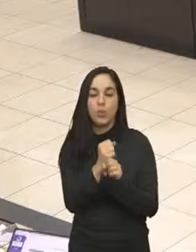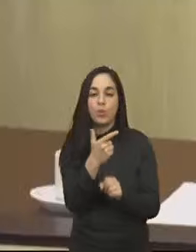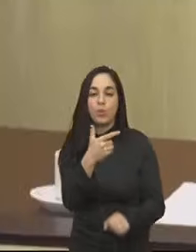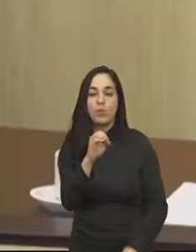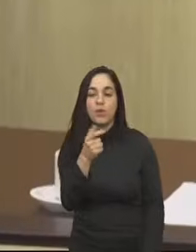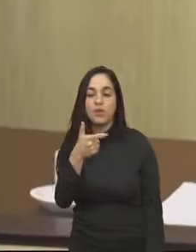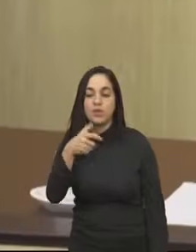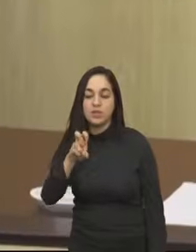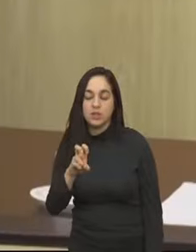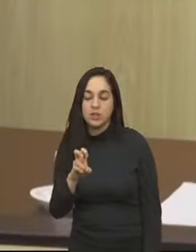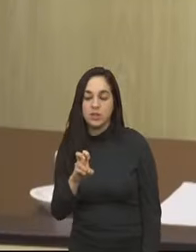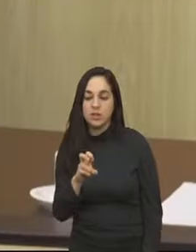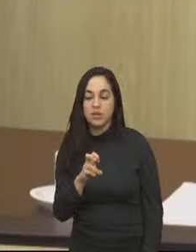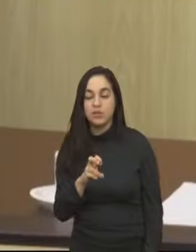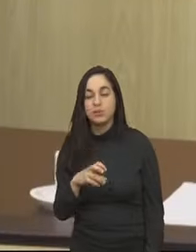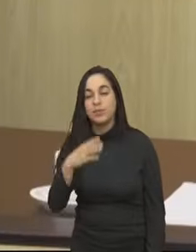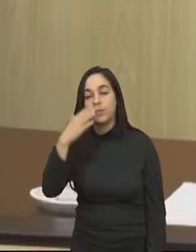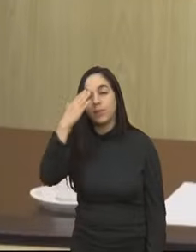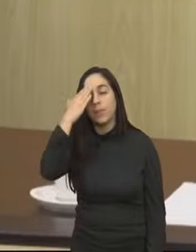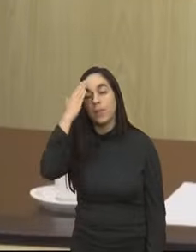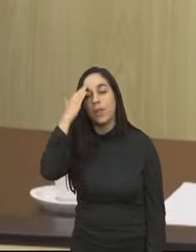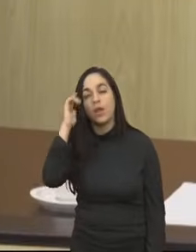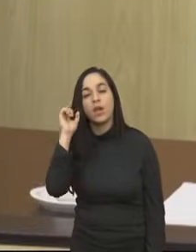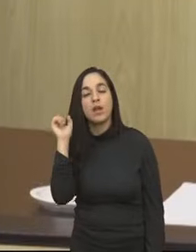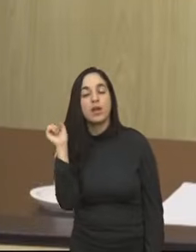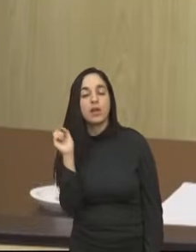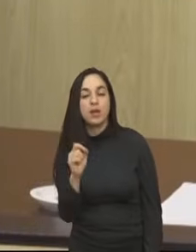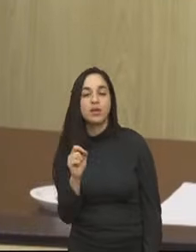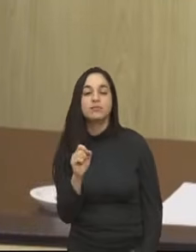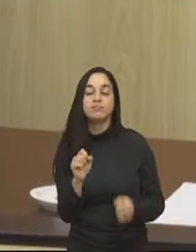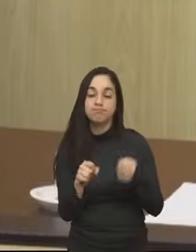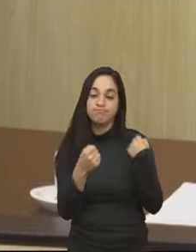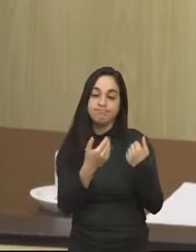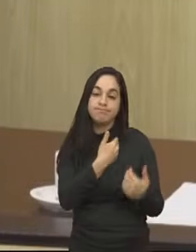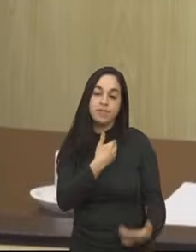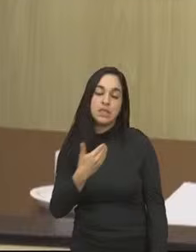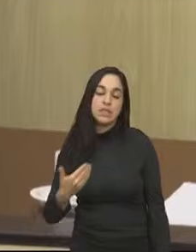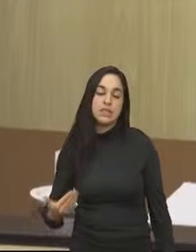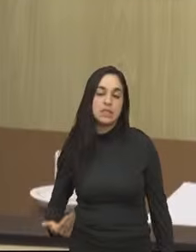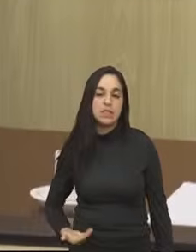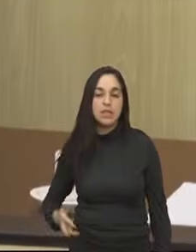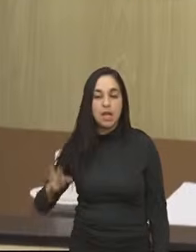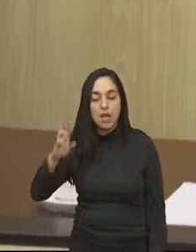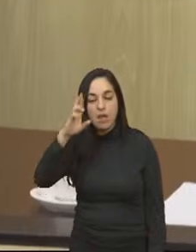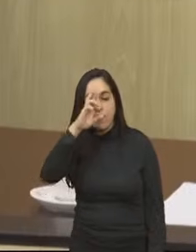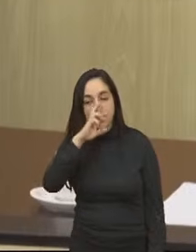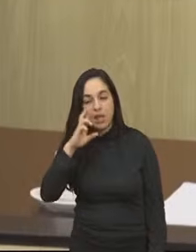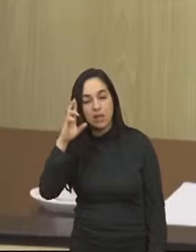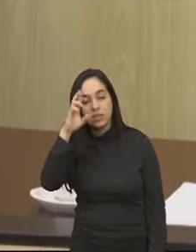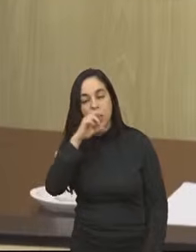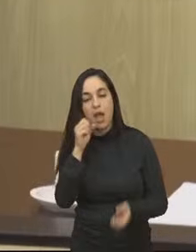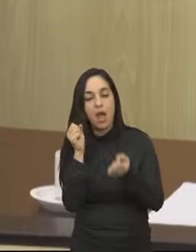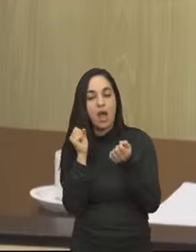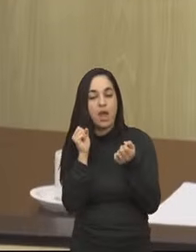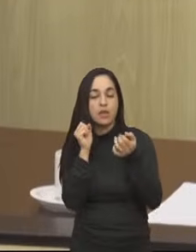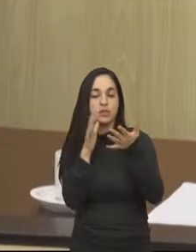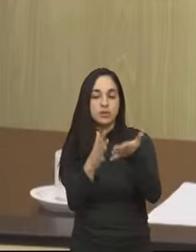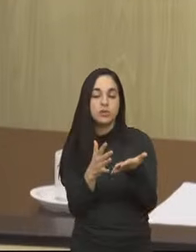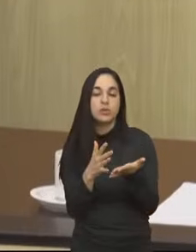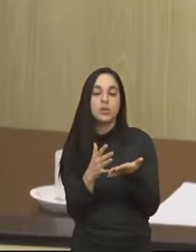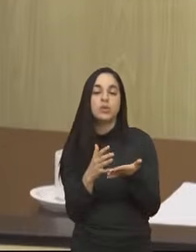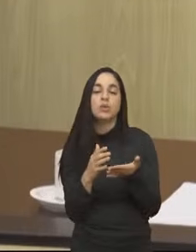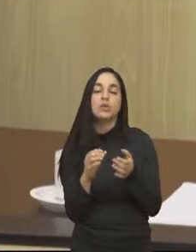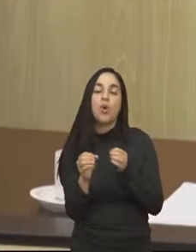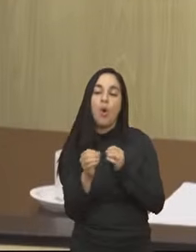78/2025. Considerando a prerrogativa do Poder Legislativo em fiscalizar atos, ações, parcerias,